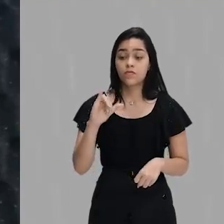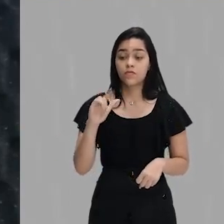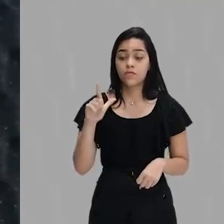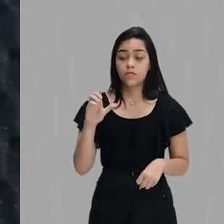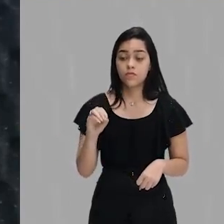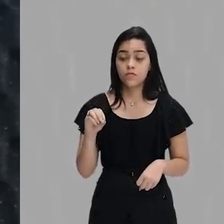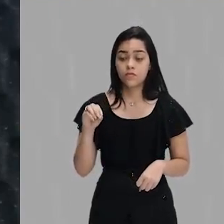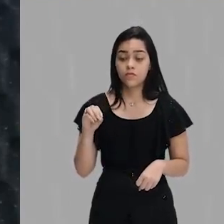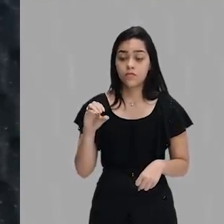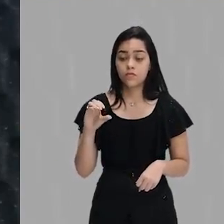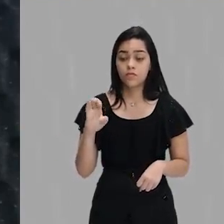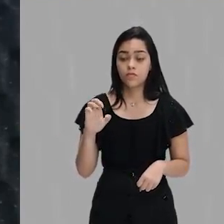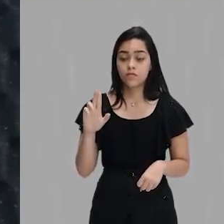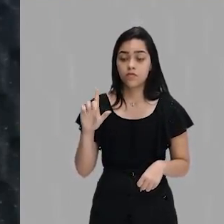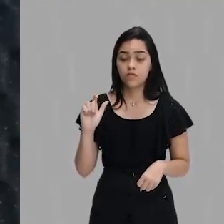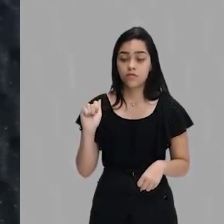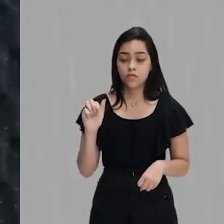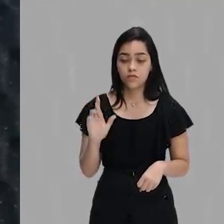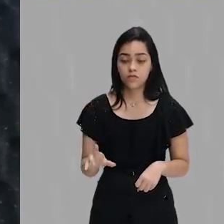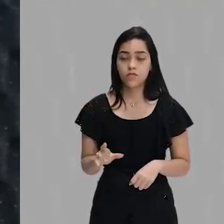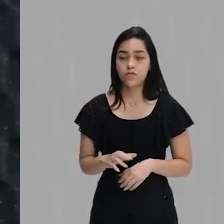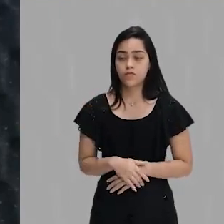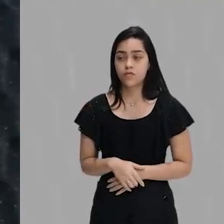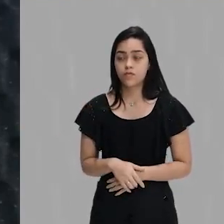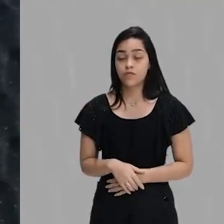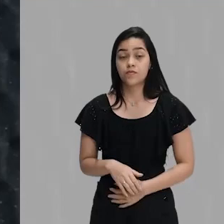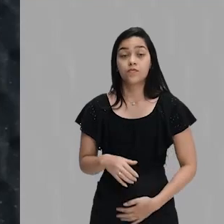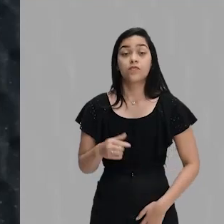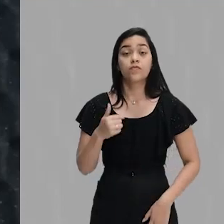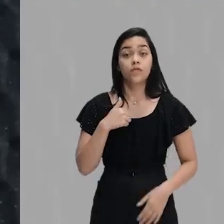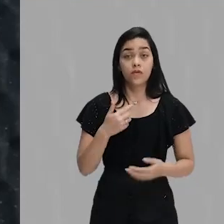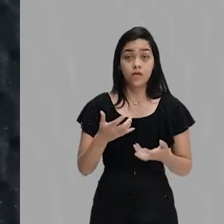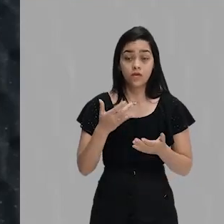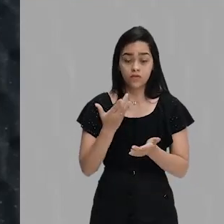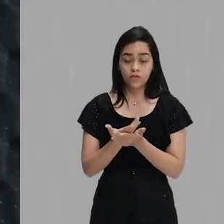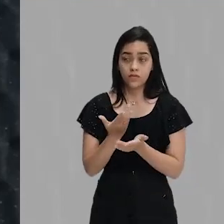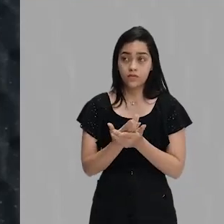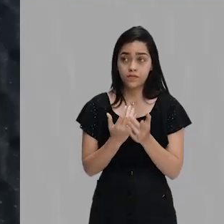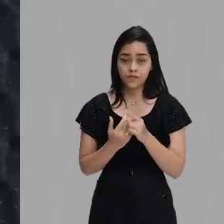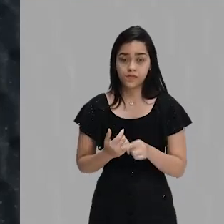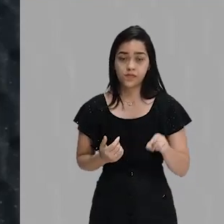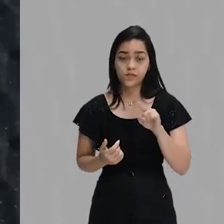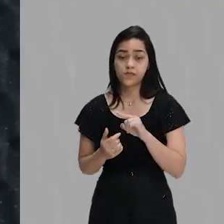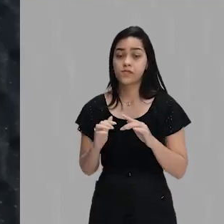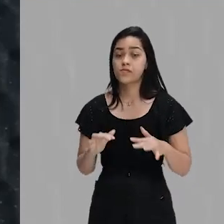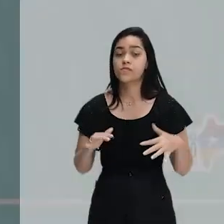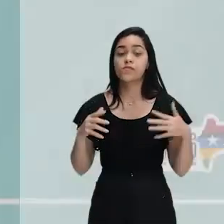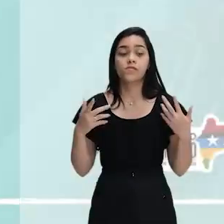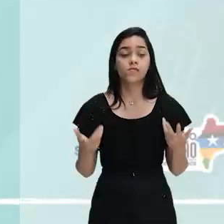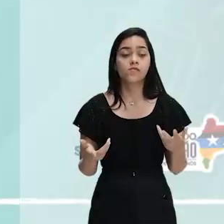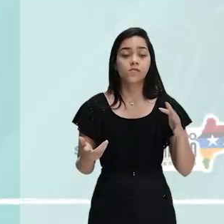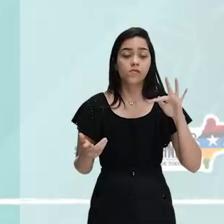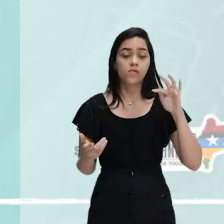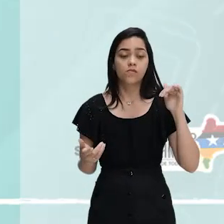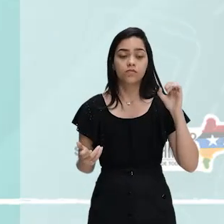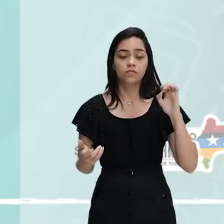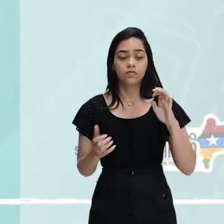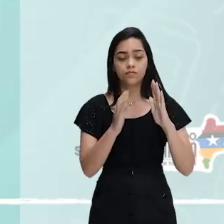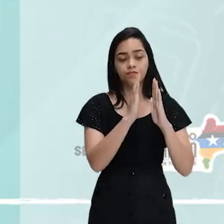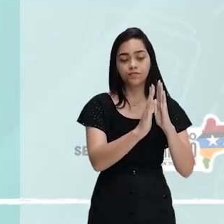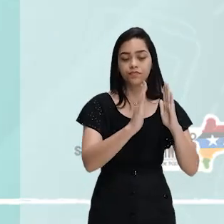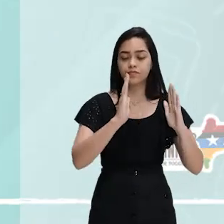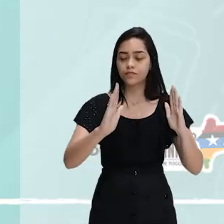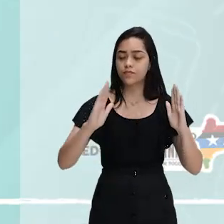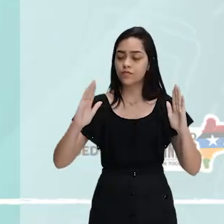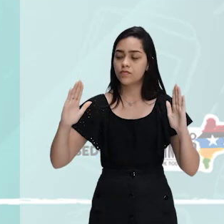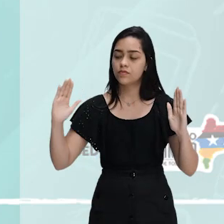ciclo celular. Ok? E aí eu quero estudar com vocês quais são as fases deste